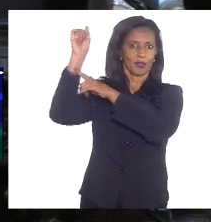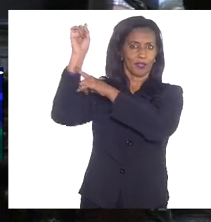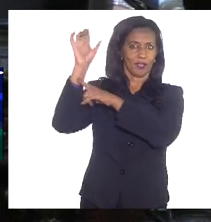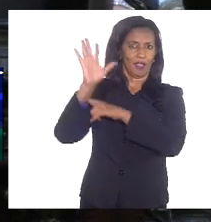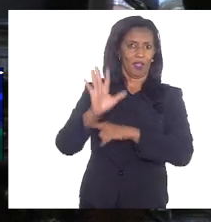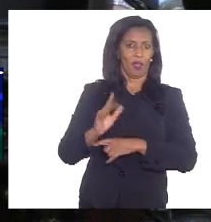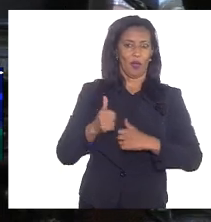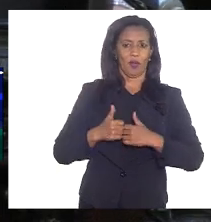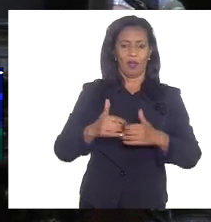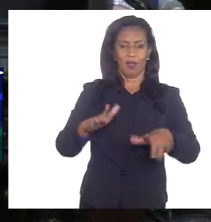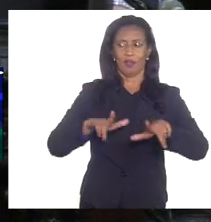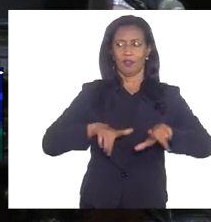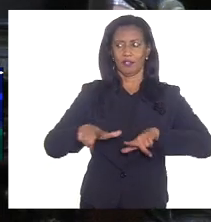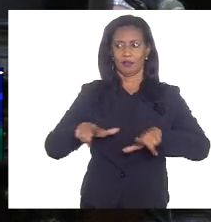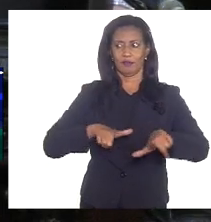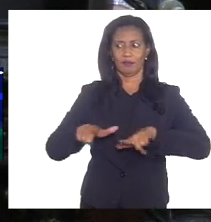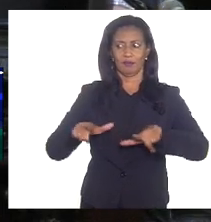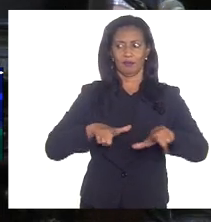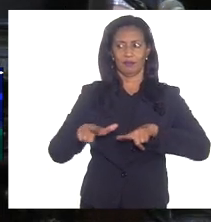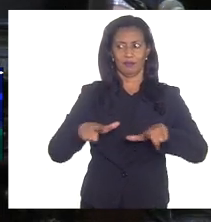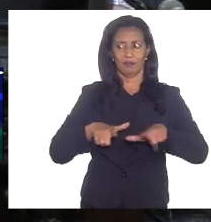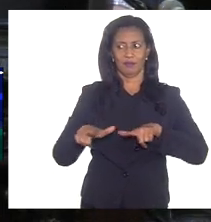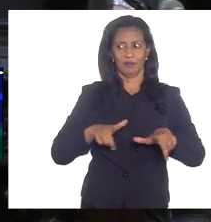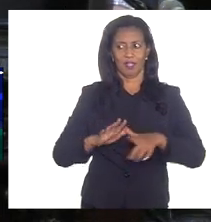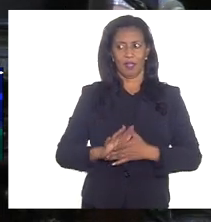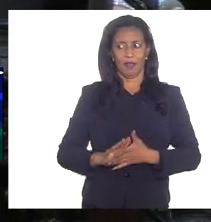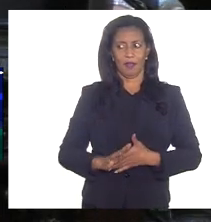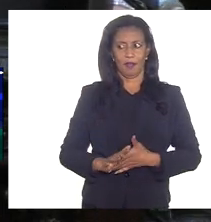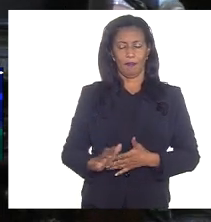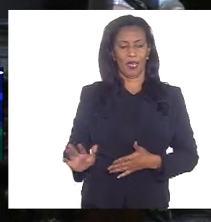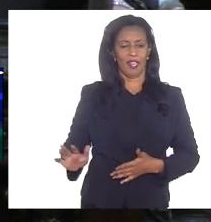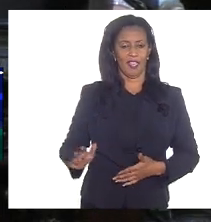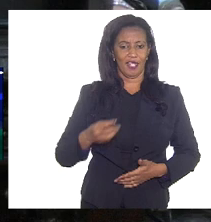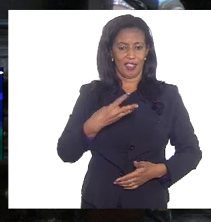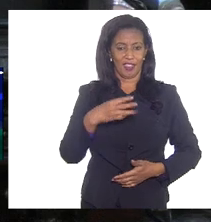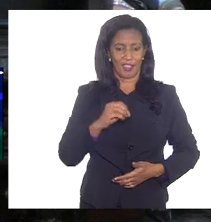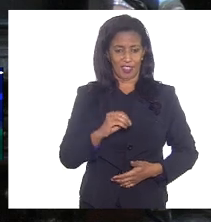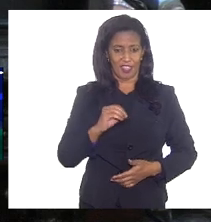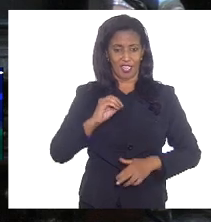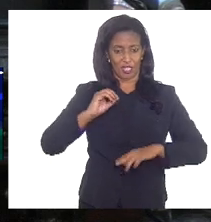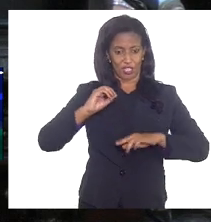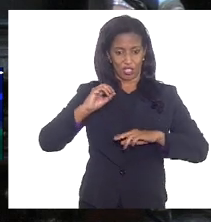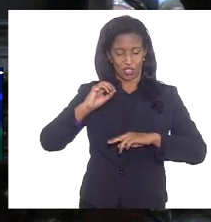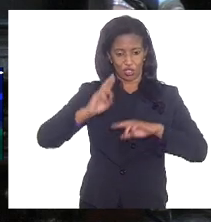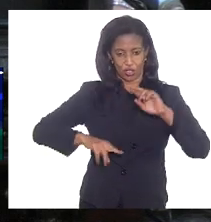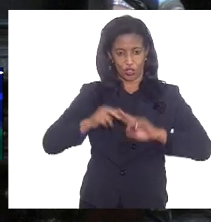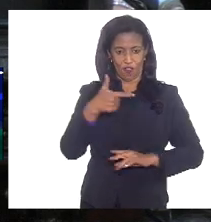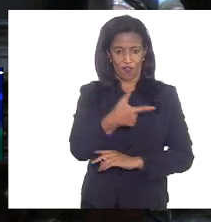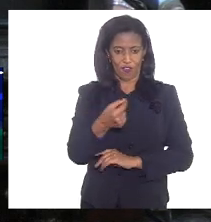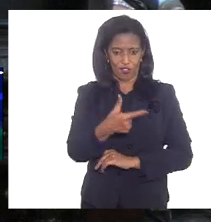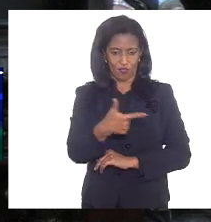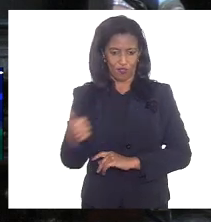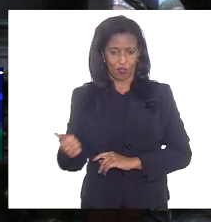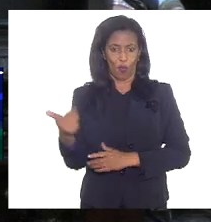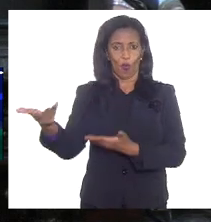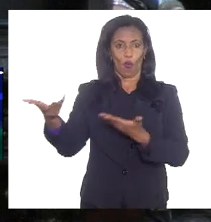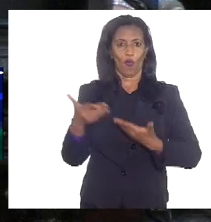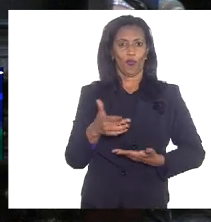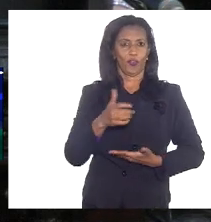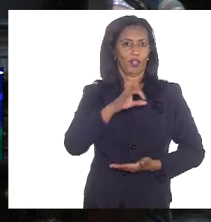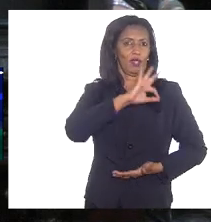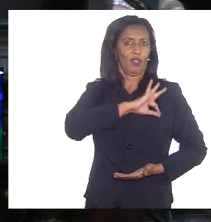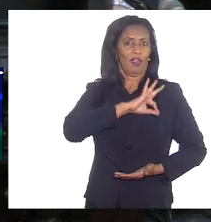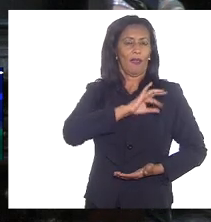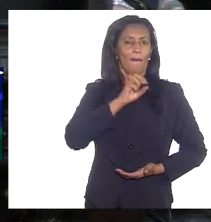trabalhos. Está aberta a segunda sessão extraordinária do dia 30 de junho de 2021. A presidência convida a deputada